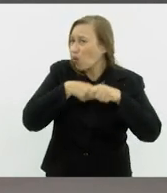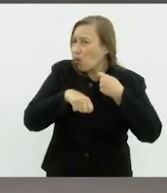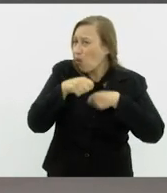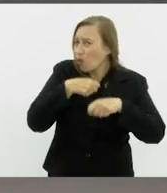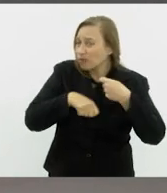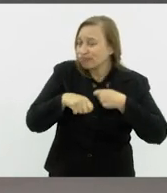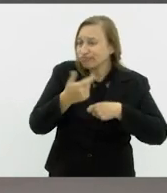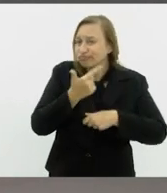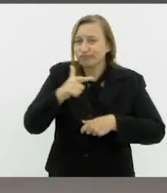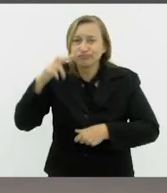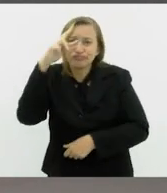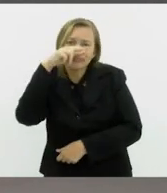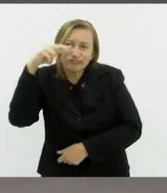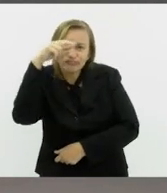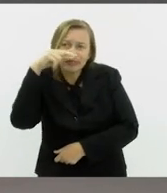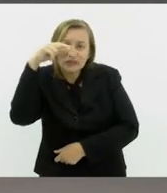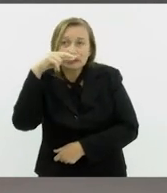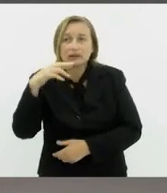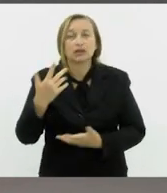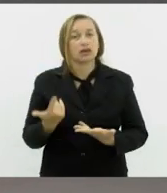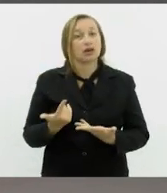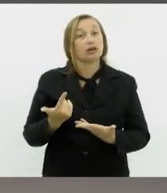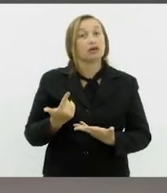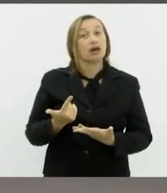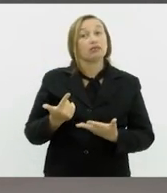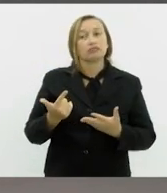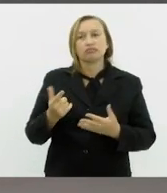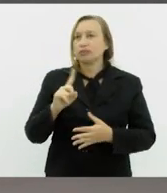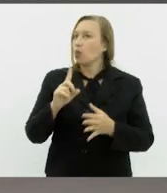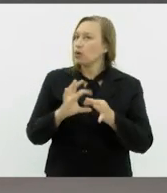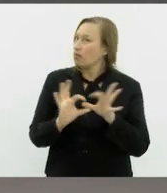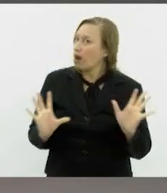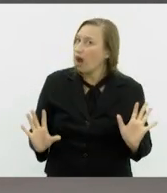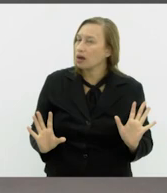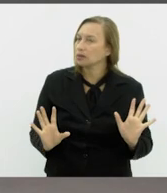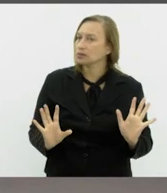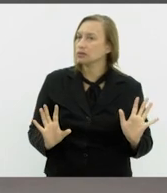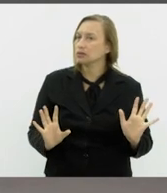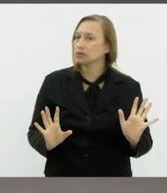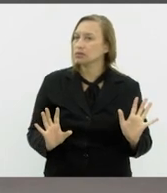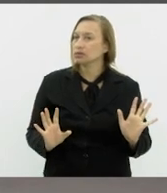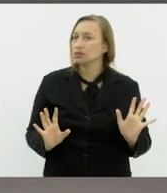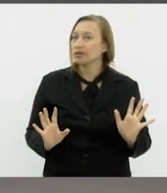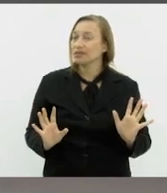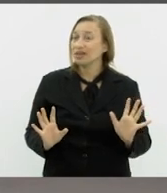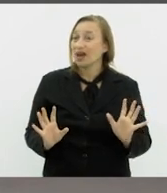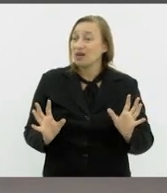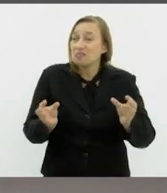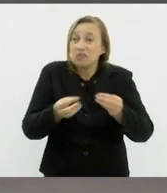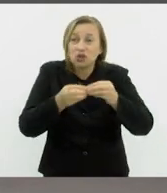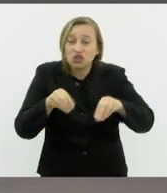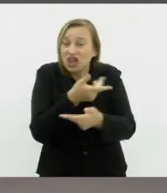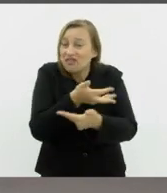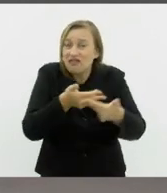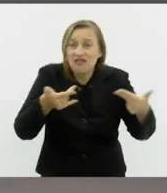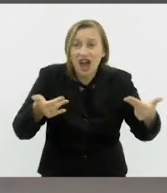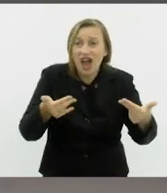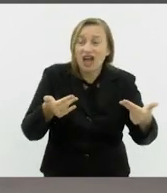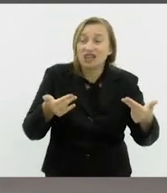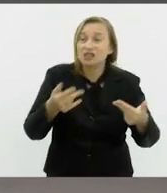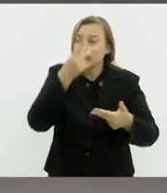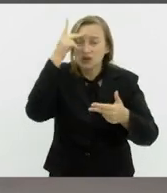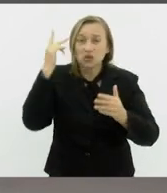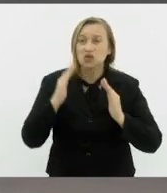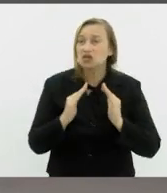tem fiscalização, portanto, não deveria ser autorizada, entendeu? Para infernizar centenas de milhares de